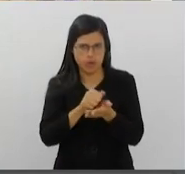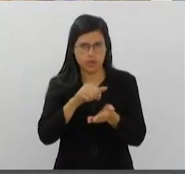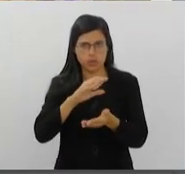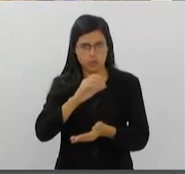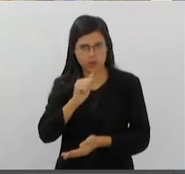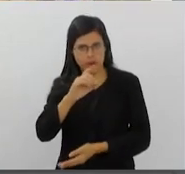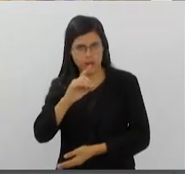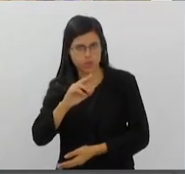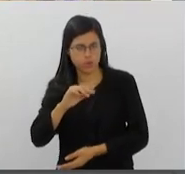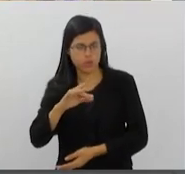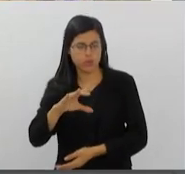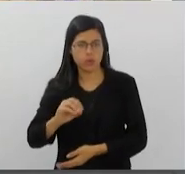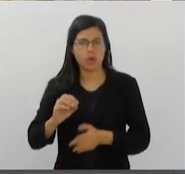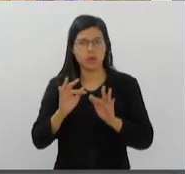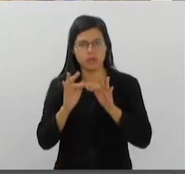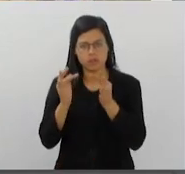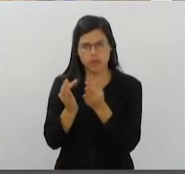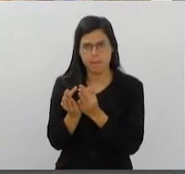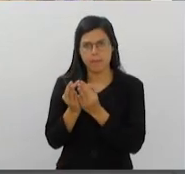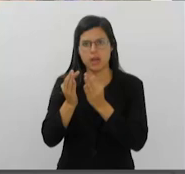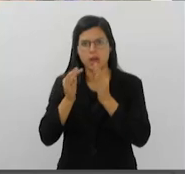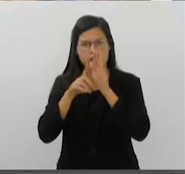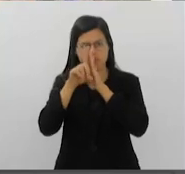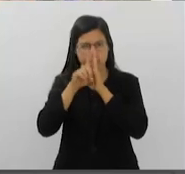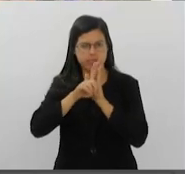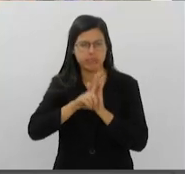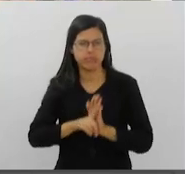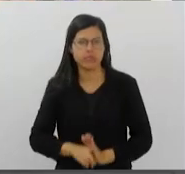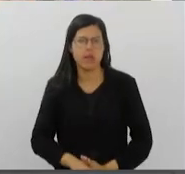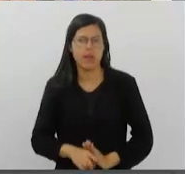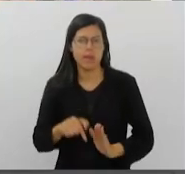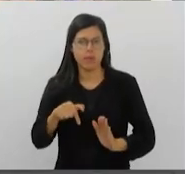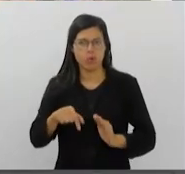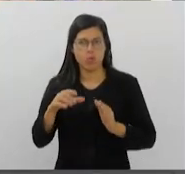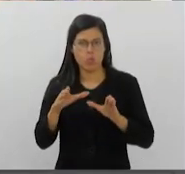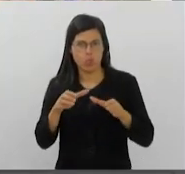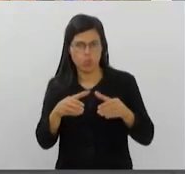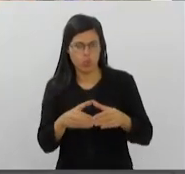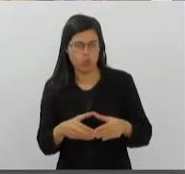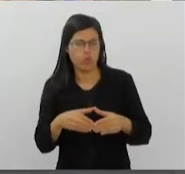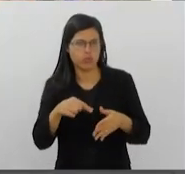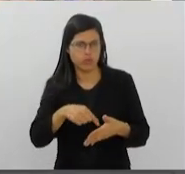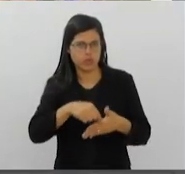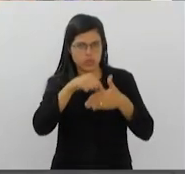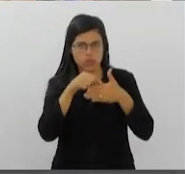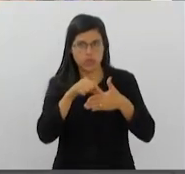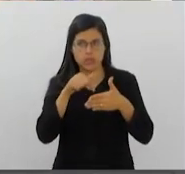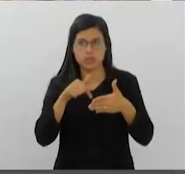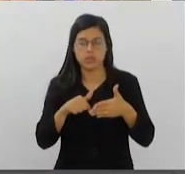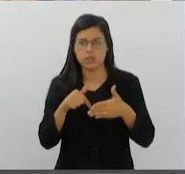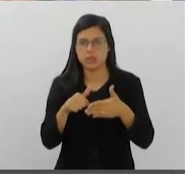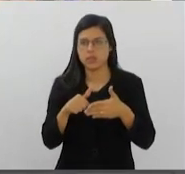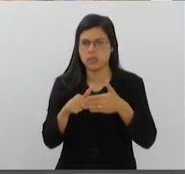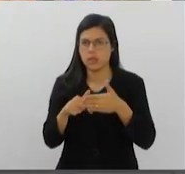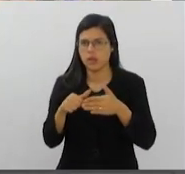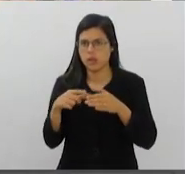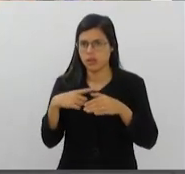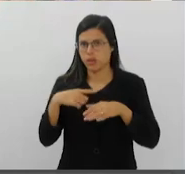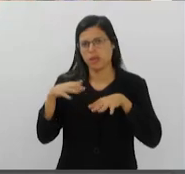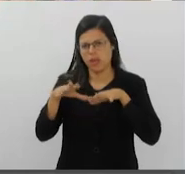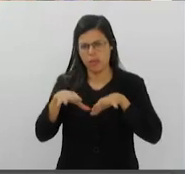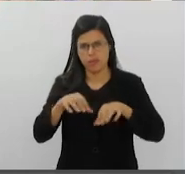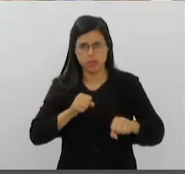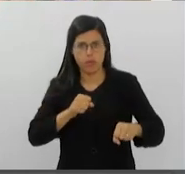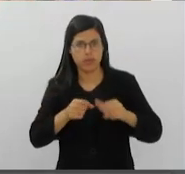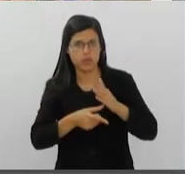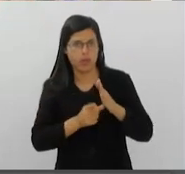são identificadas e mapeadas pela nossa rede de lideranças, né, pela rede de comitês da Ação da Cidadania, que passam por uma formação